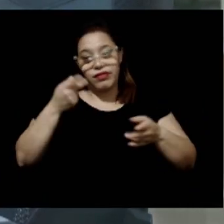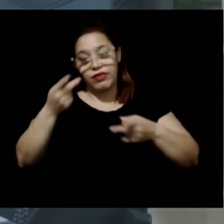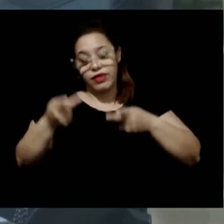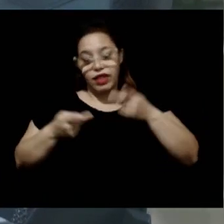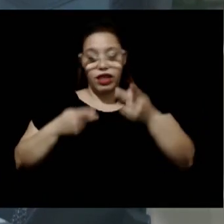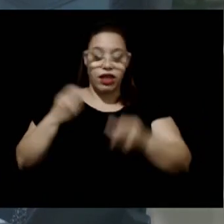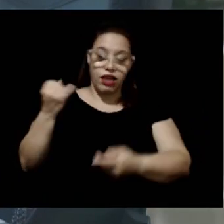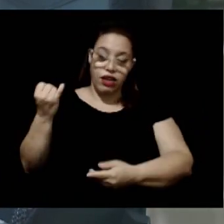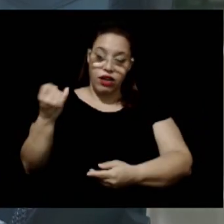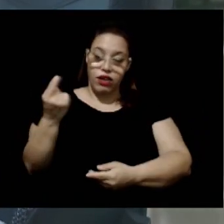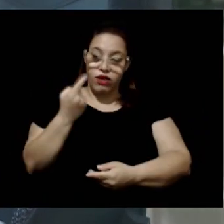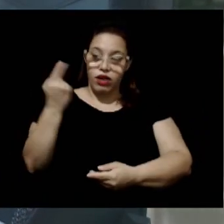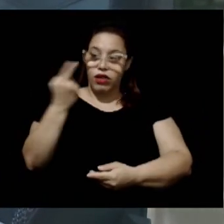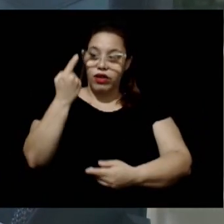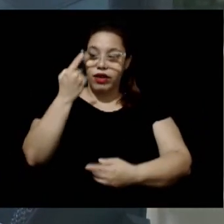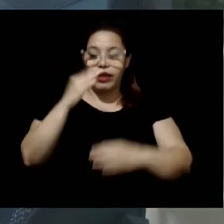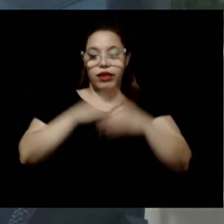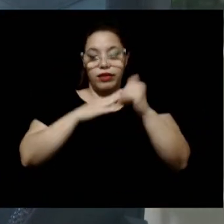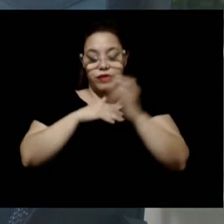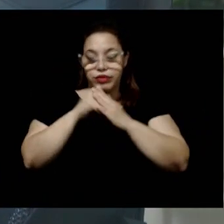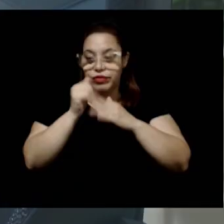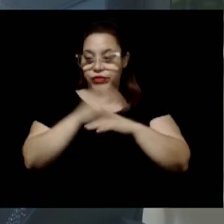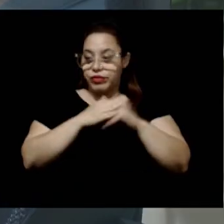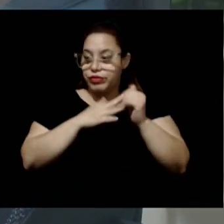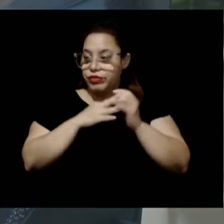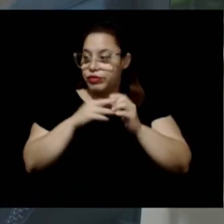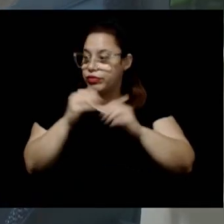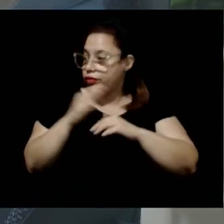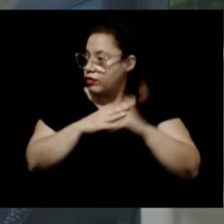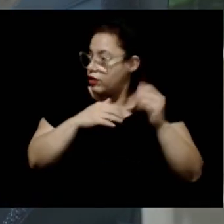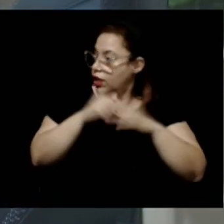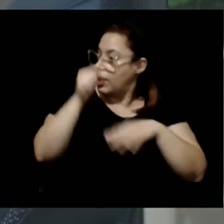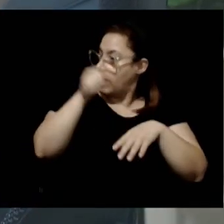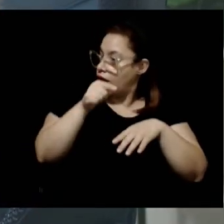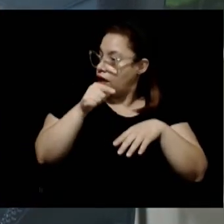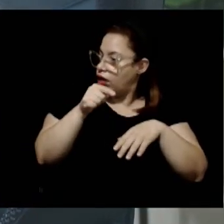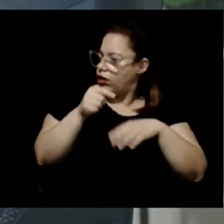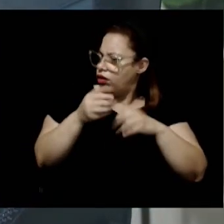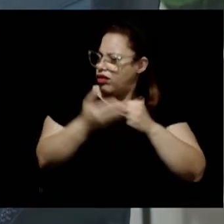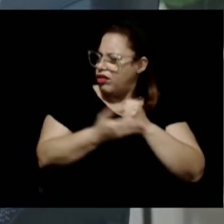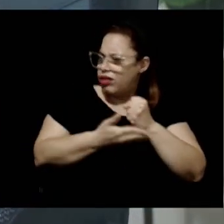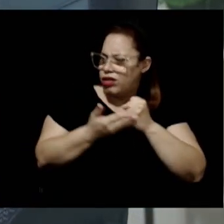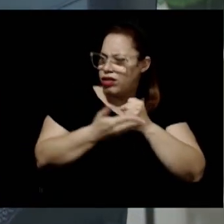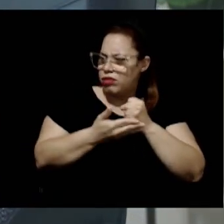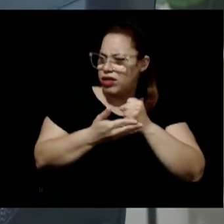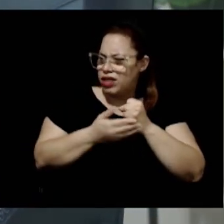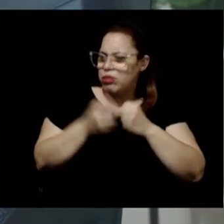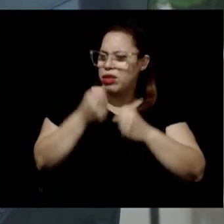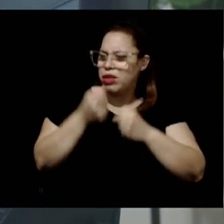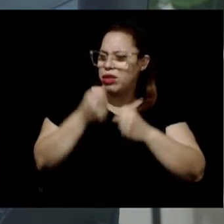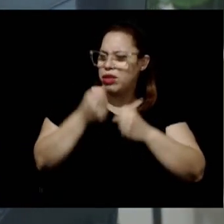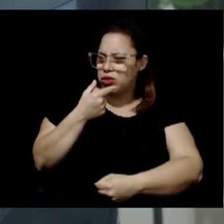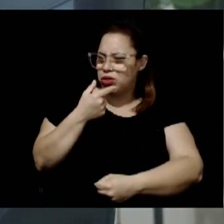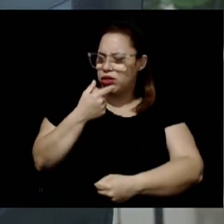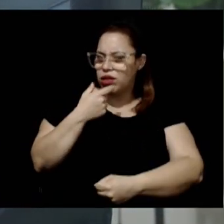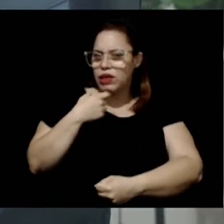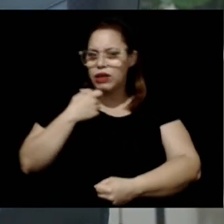tratamento. No caso, o tratamento dela é basicamente também remédio?